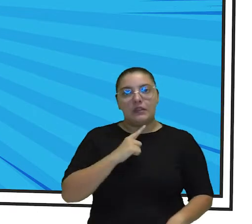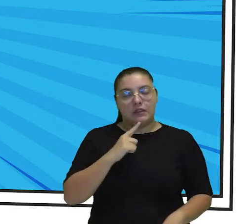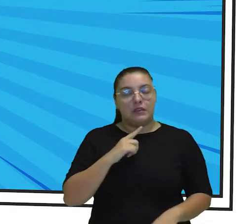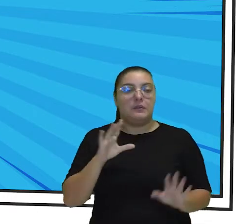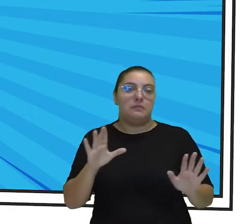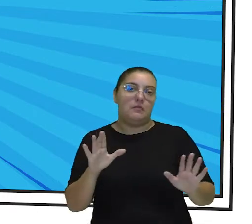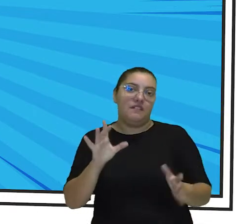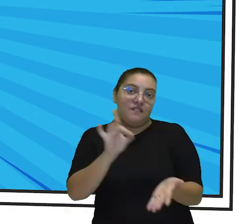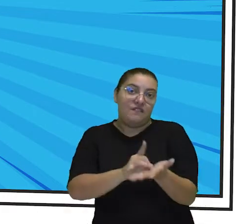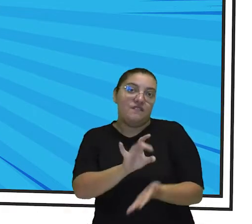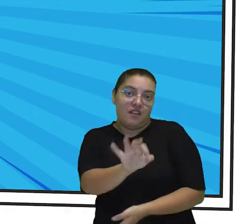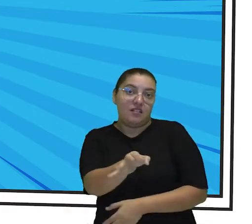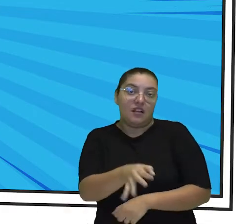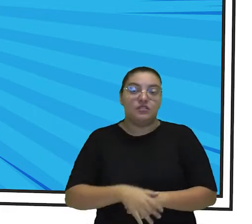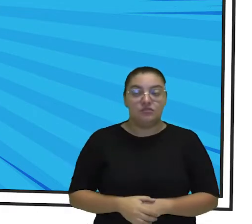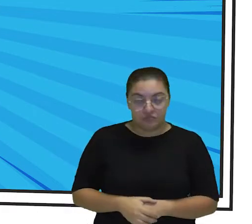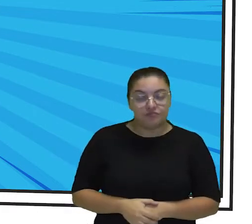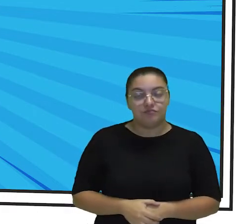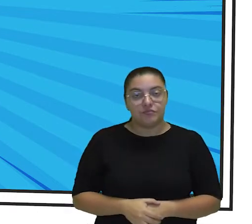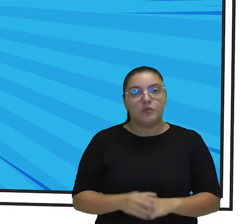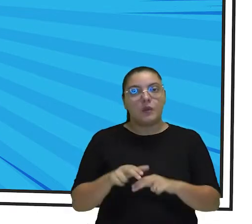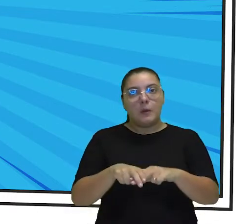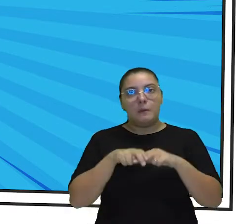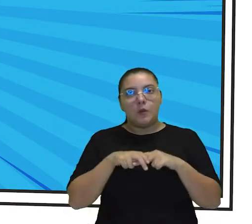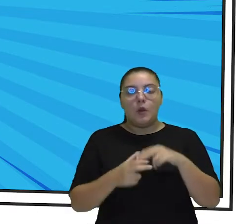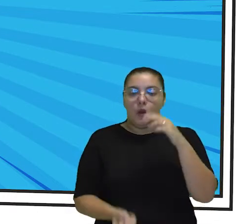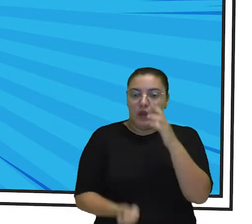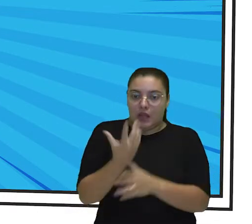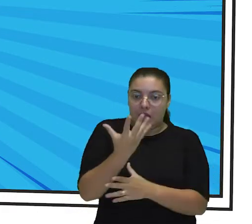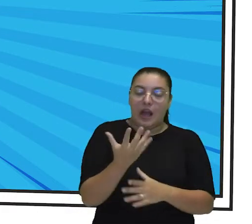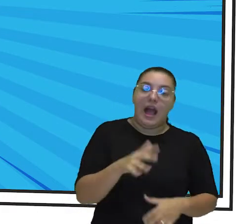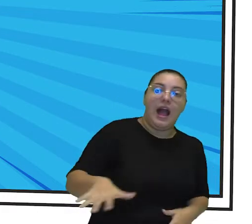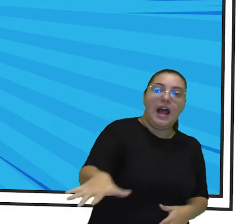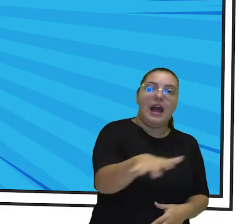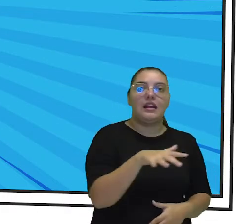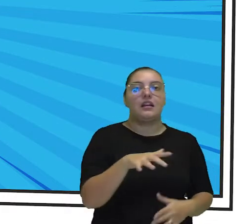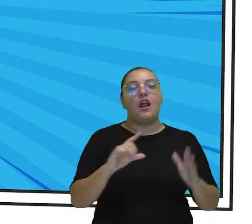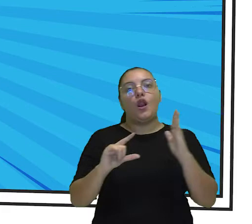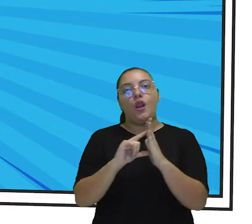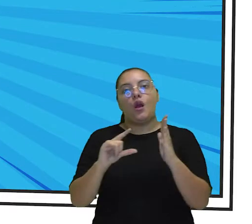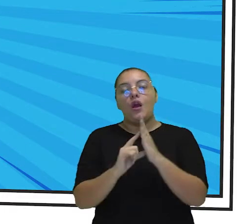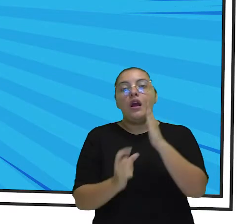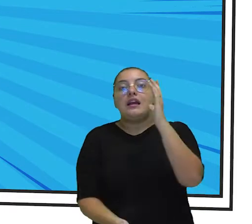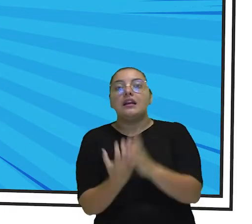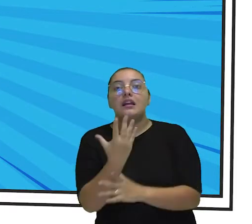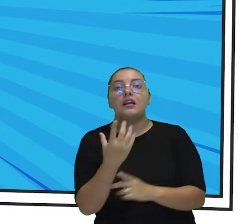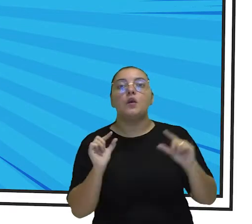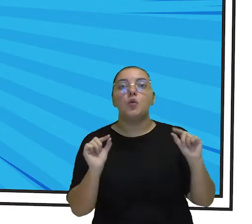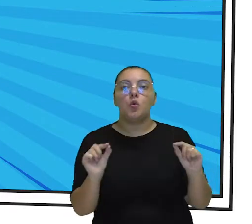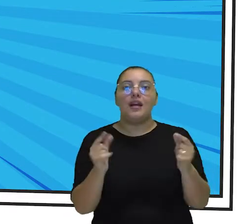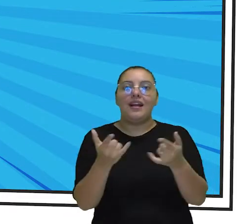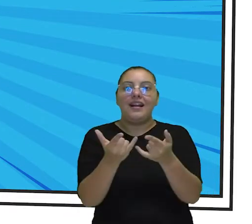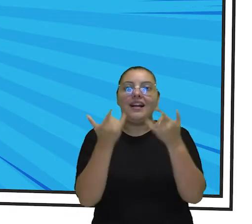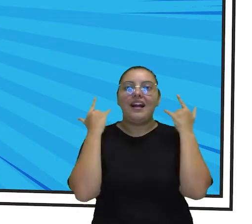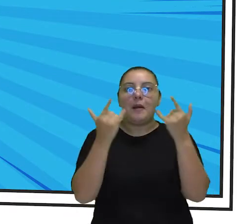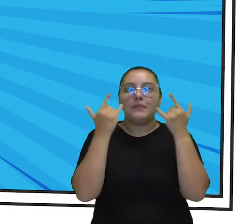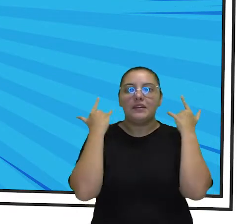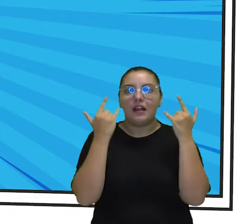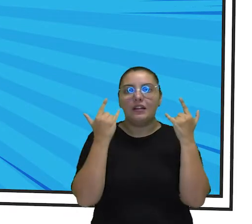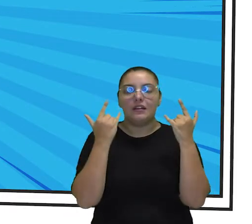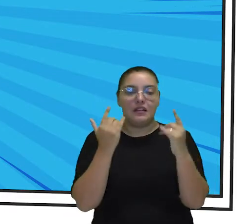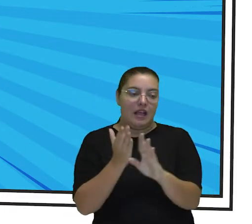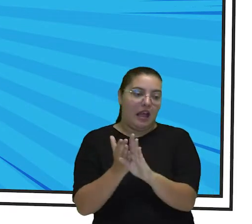não deixa de ser verdadeira. Então, o renascimento comercial é o surgimento do capitalismo.